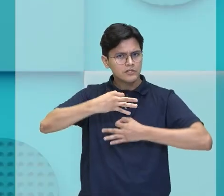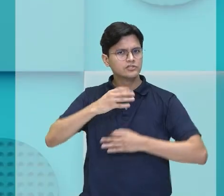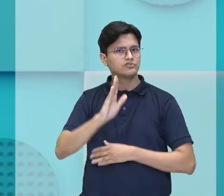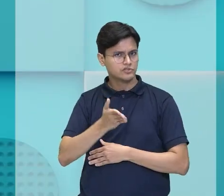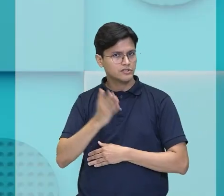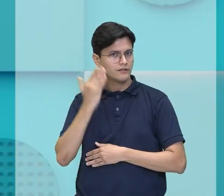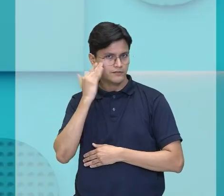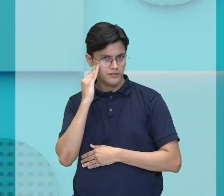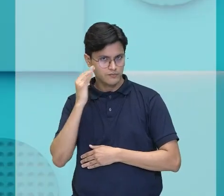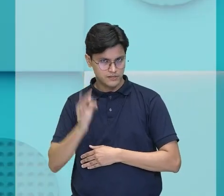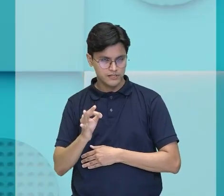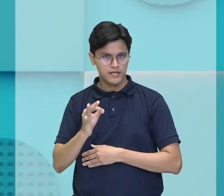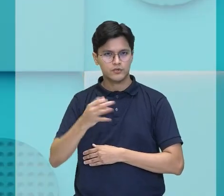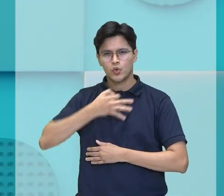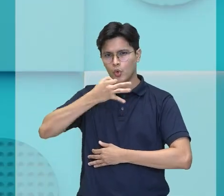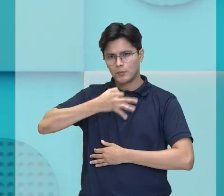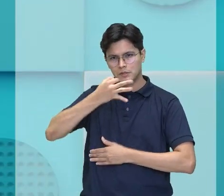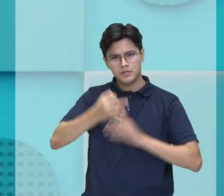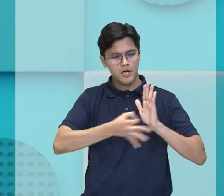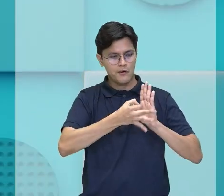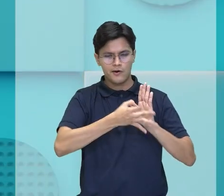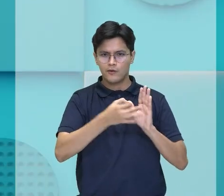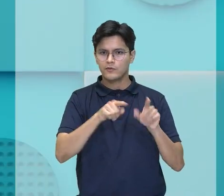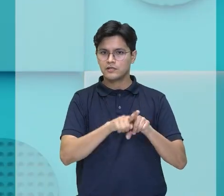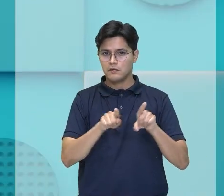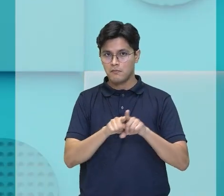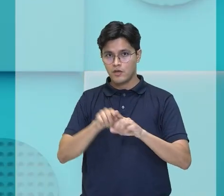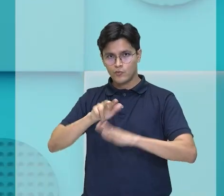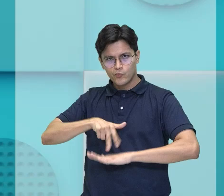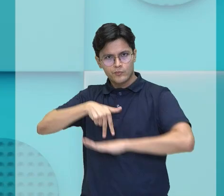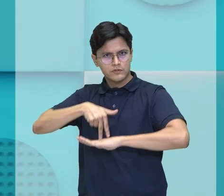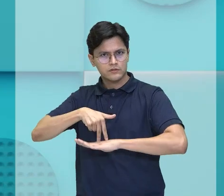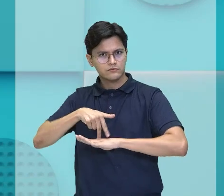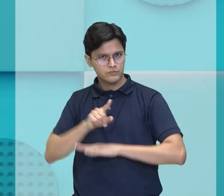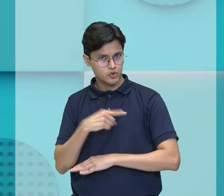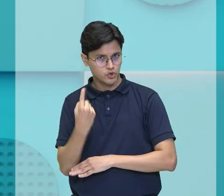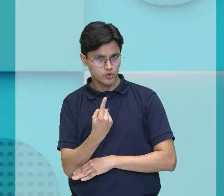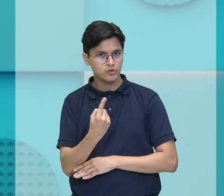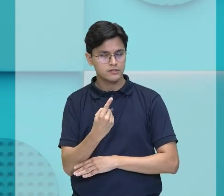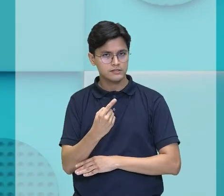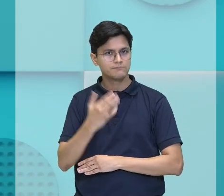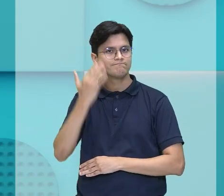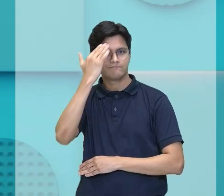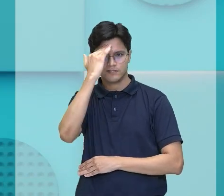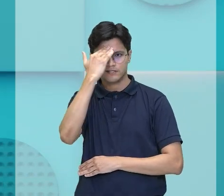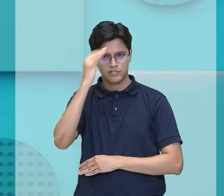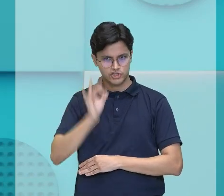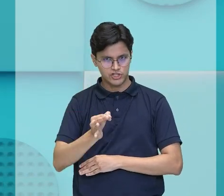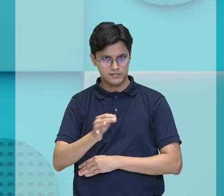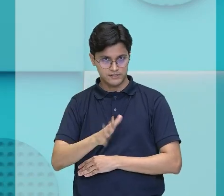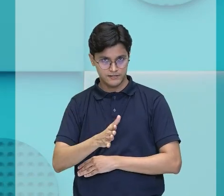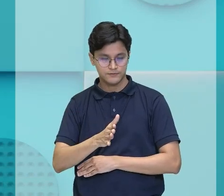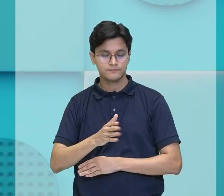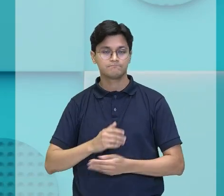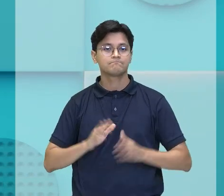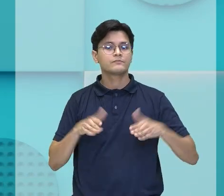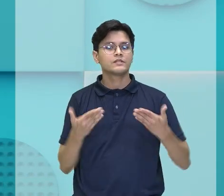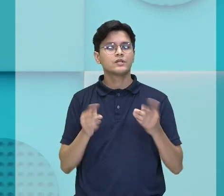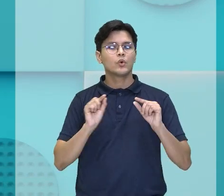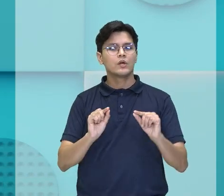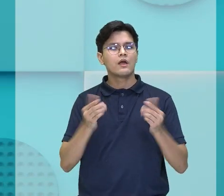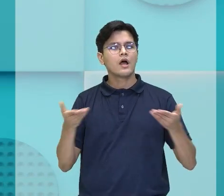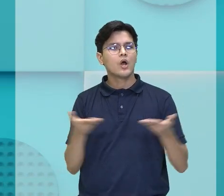essa parte de opinião e do posicionamento crítico. Nós vamos trabalhar agora os modalizadores discursivos, né, que é